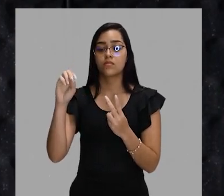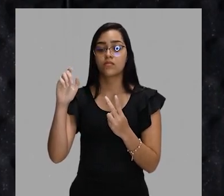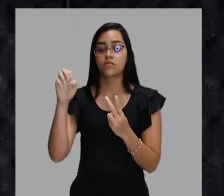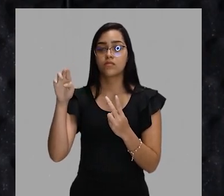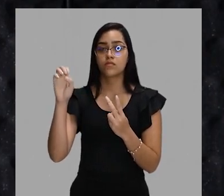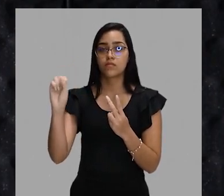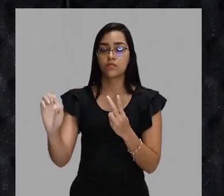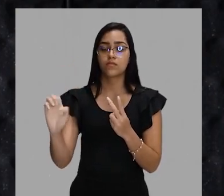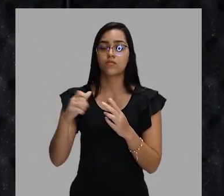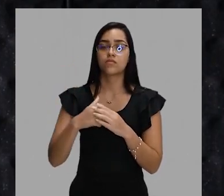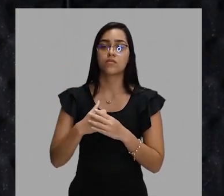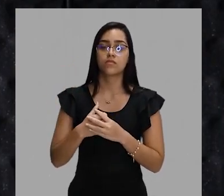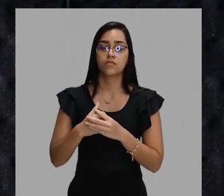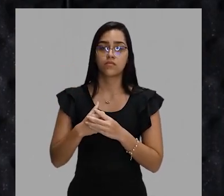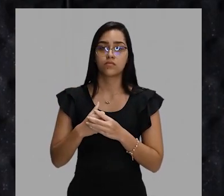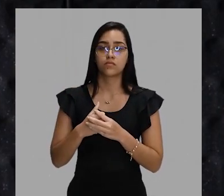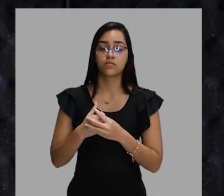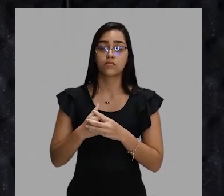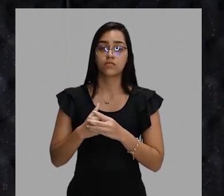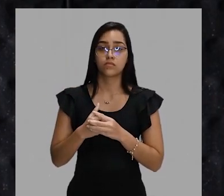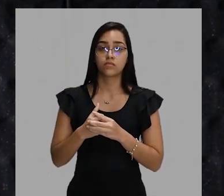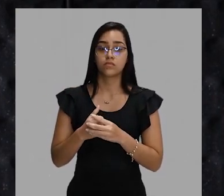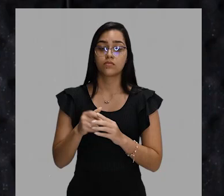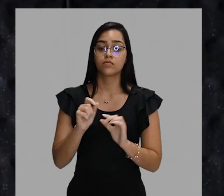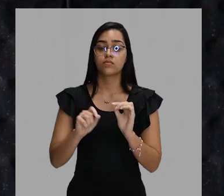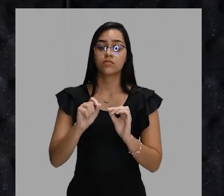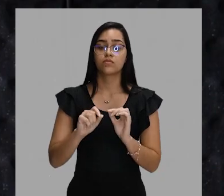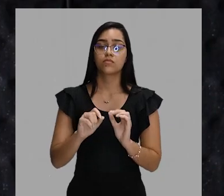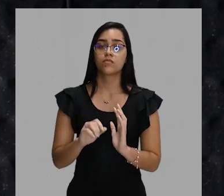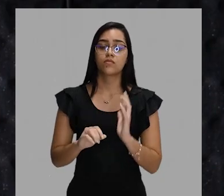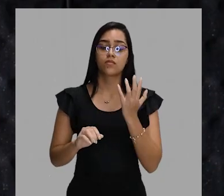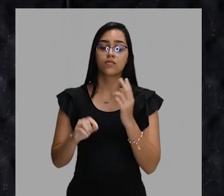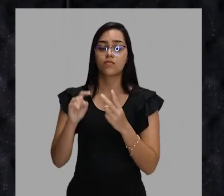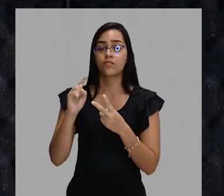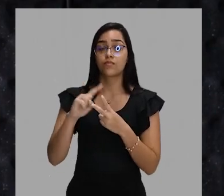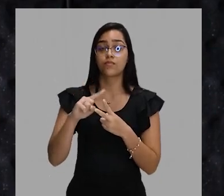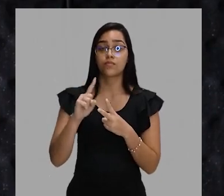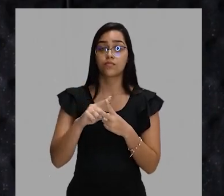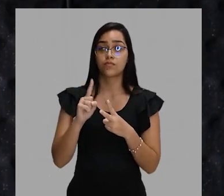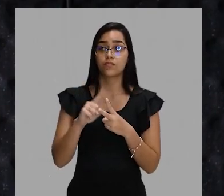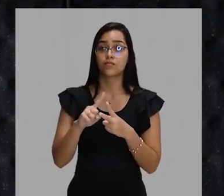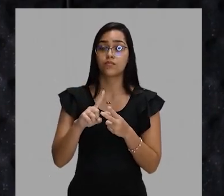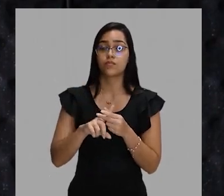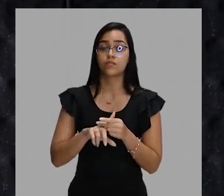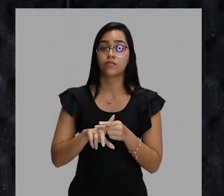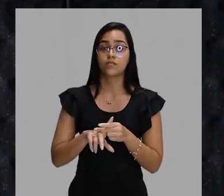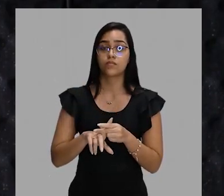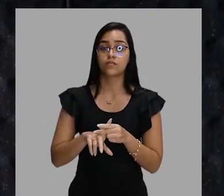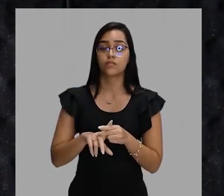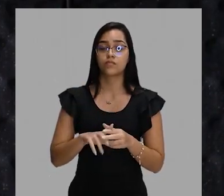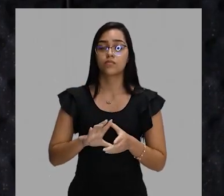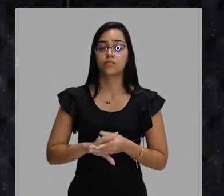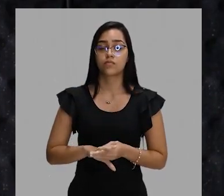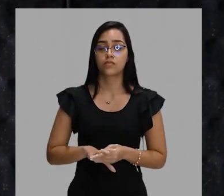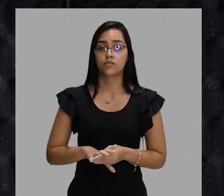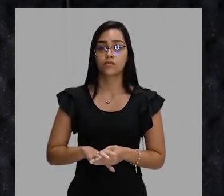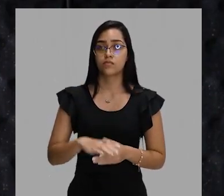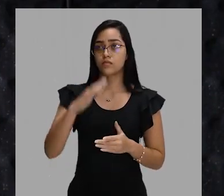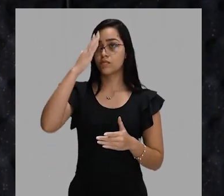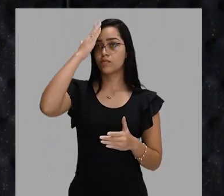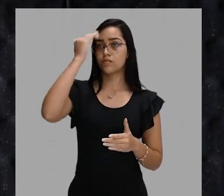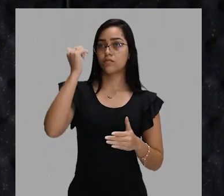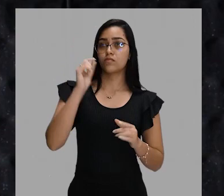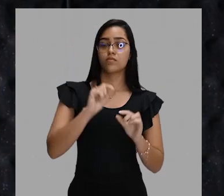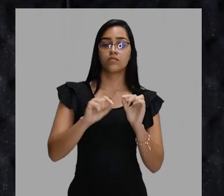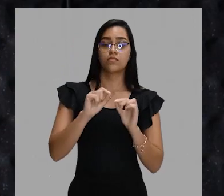cladogênese. Né? Agora, o que seria a anagênese? Gente, Charles Darwin ele não sabia o